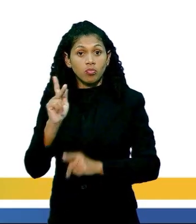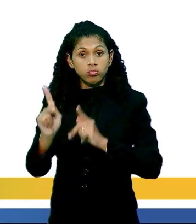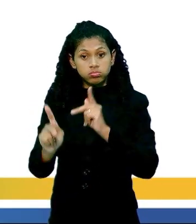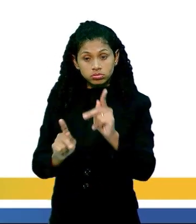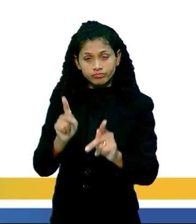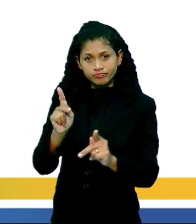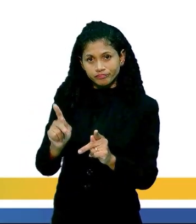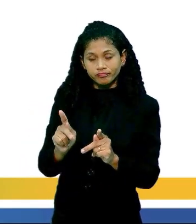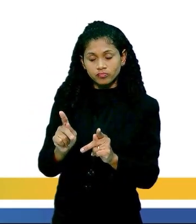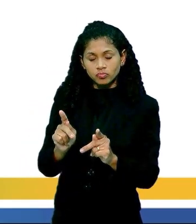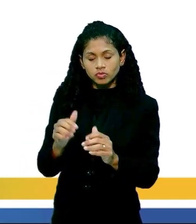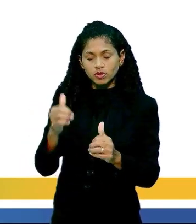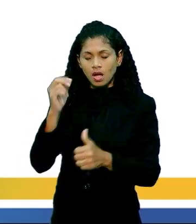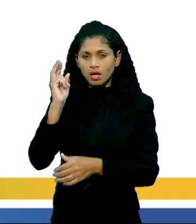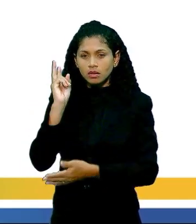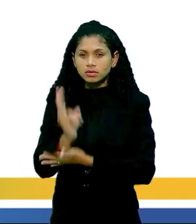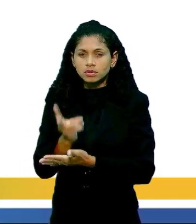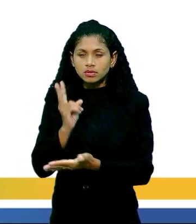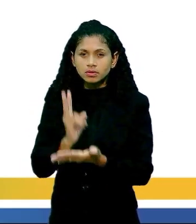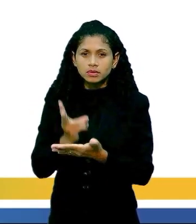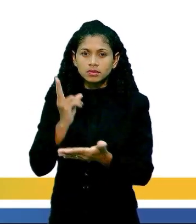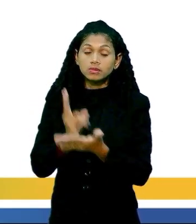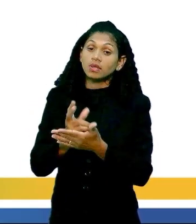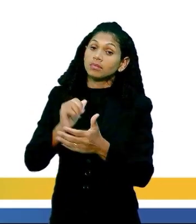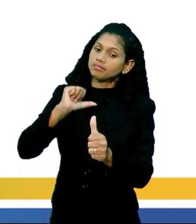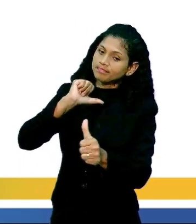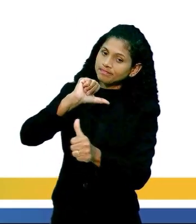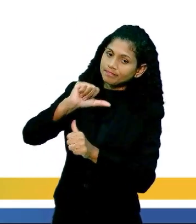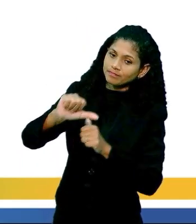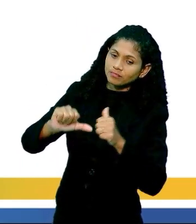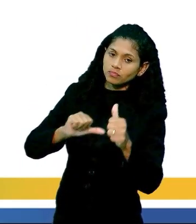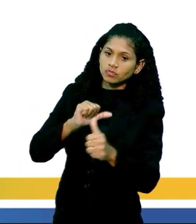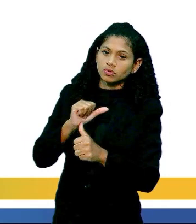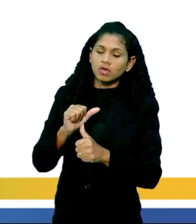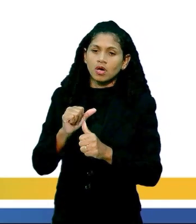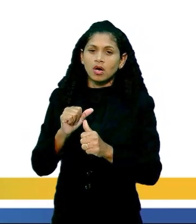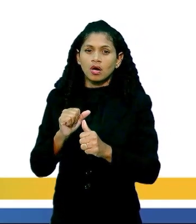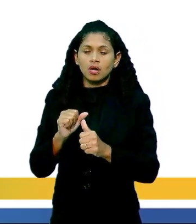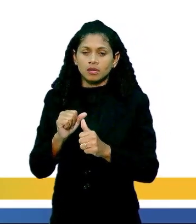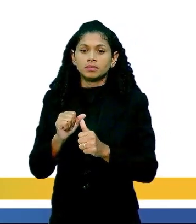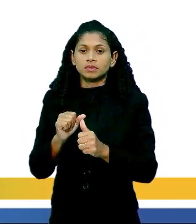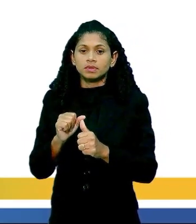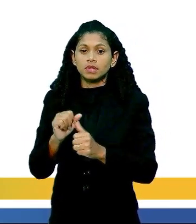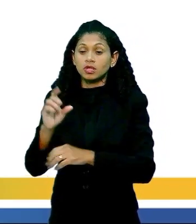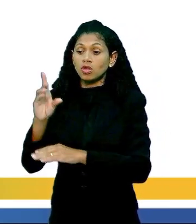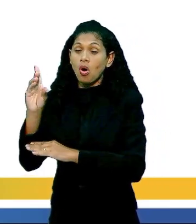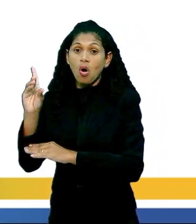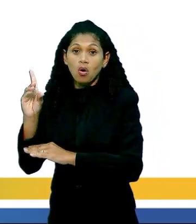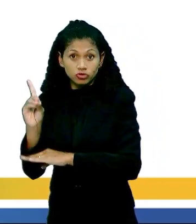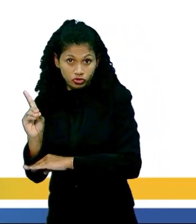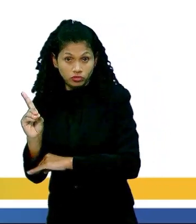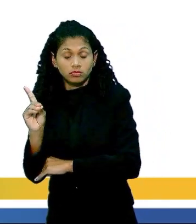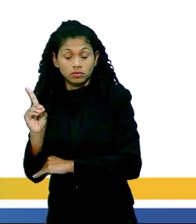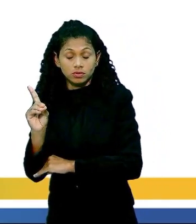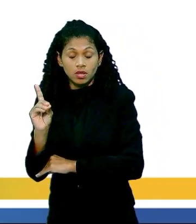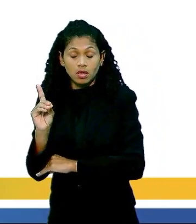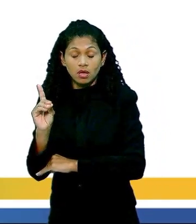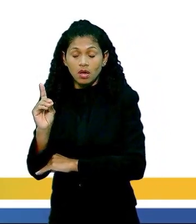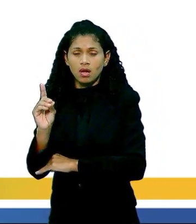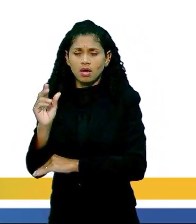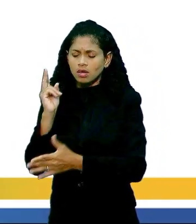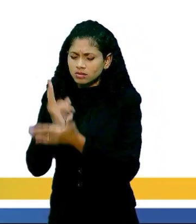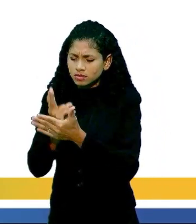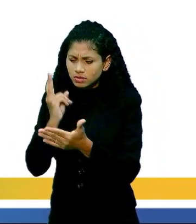mudando. O que é dinâmico é o que não para, é o que está em constantes